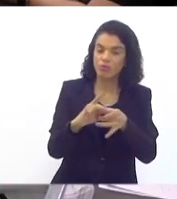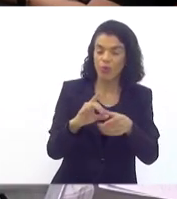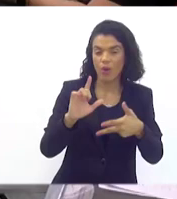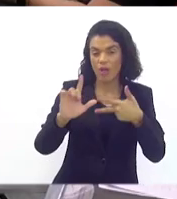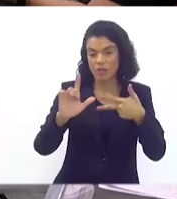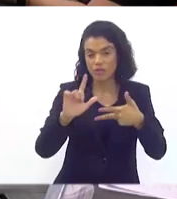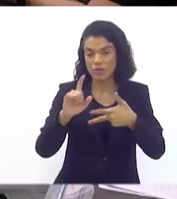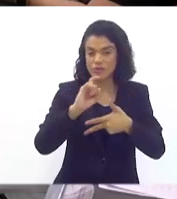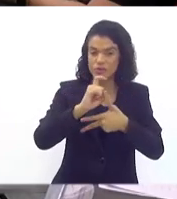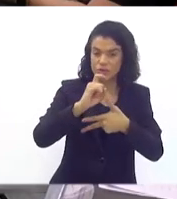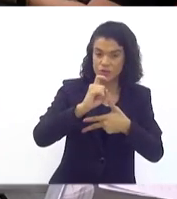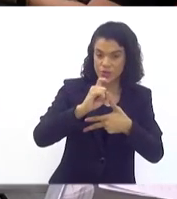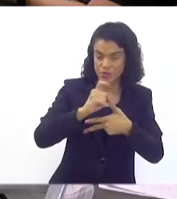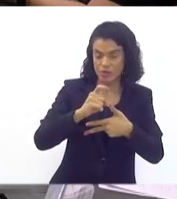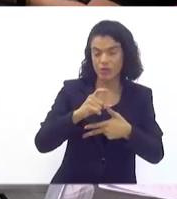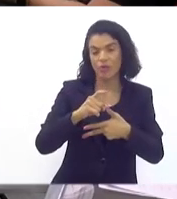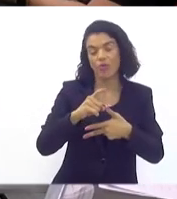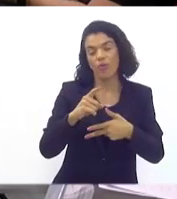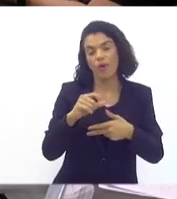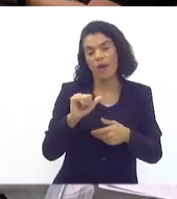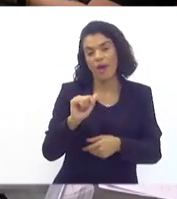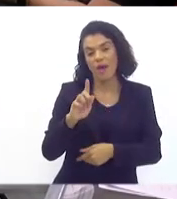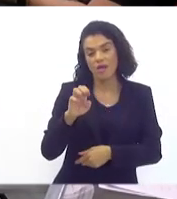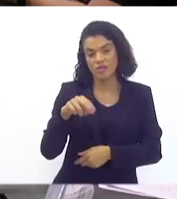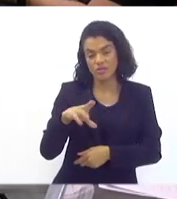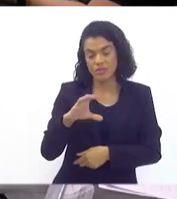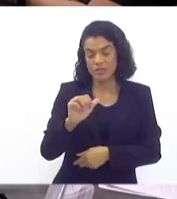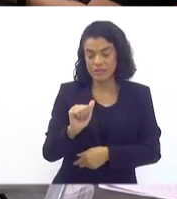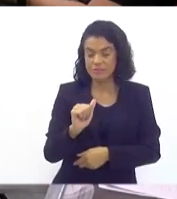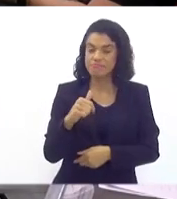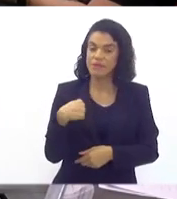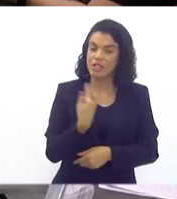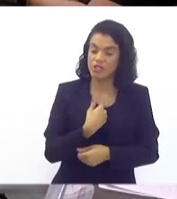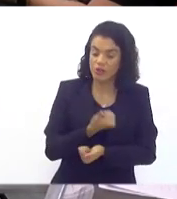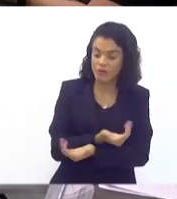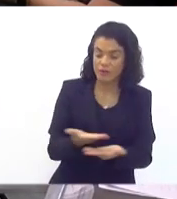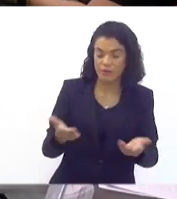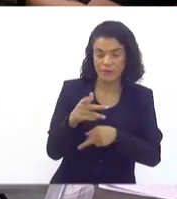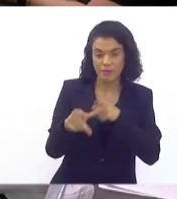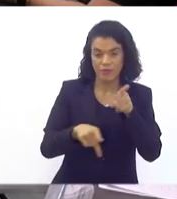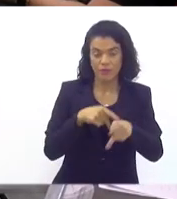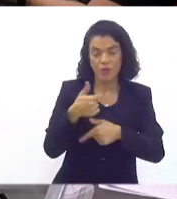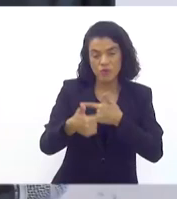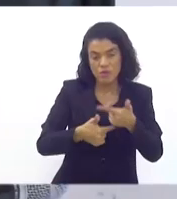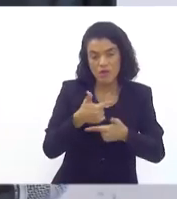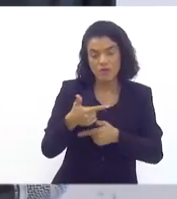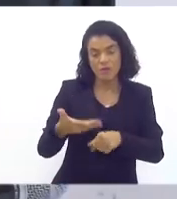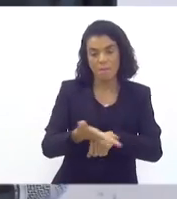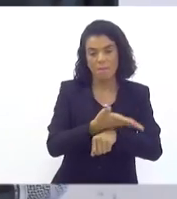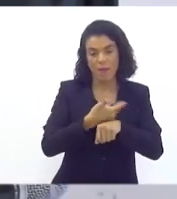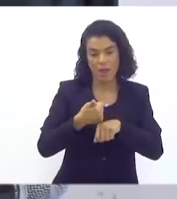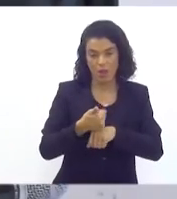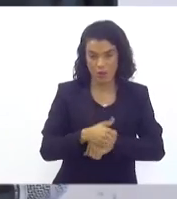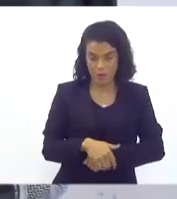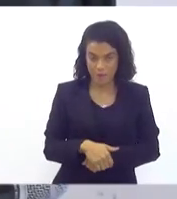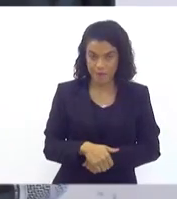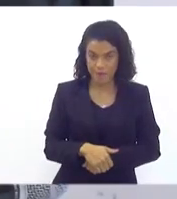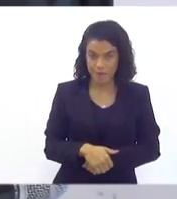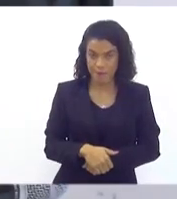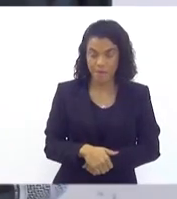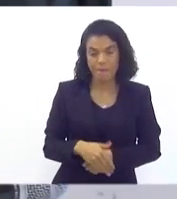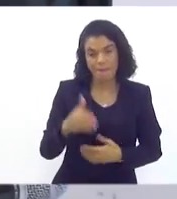legislativo com executivo com agência e que a gente possa oferecer para a população um serviço de melhor qualidade então